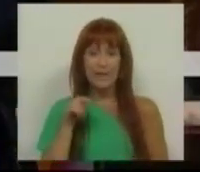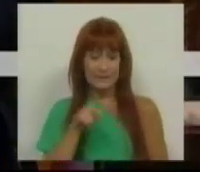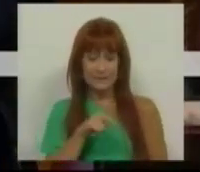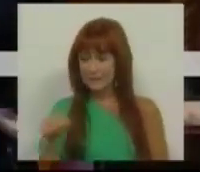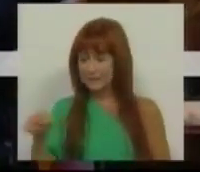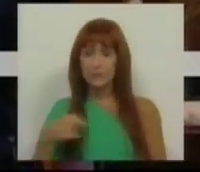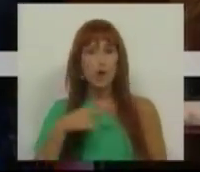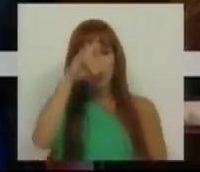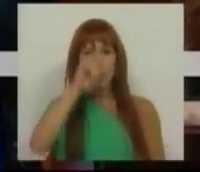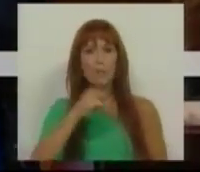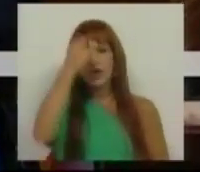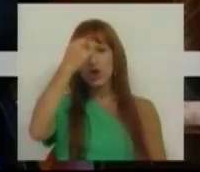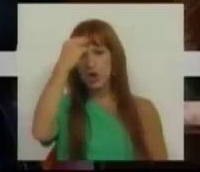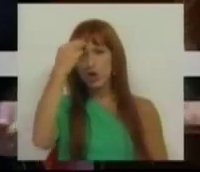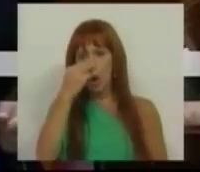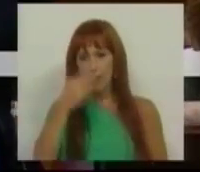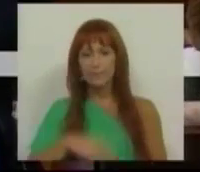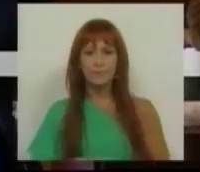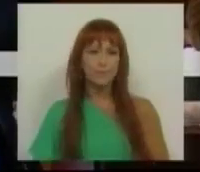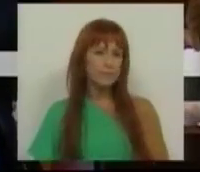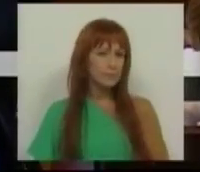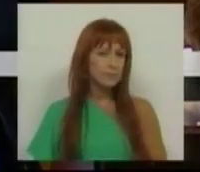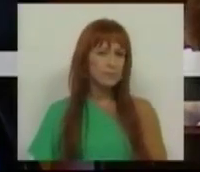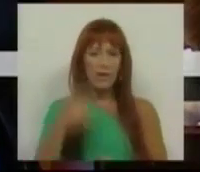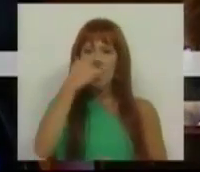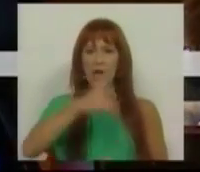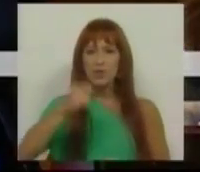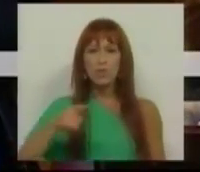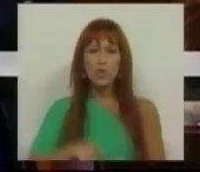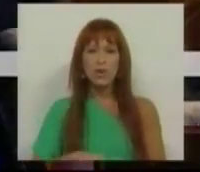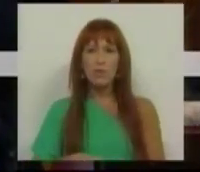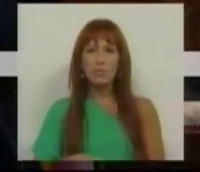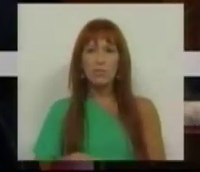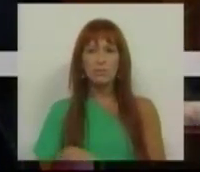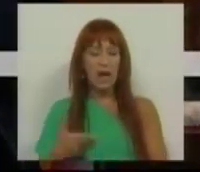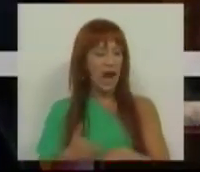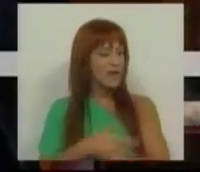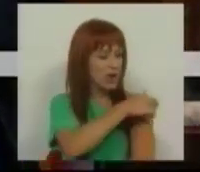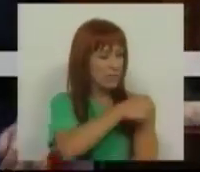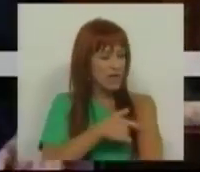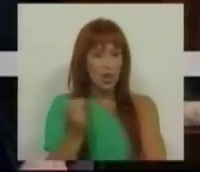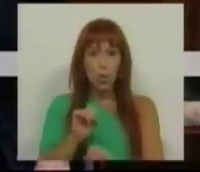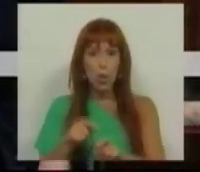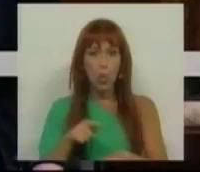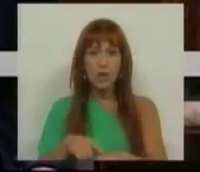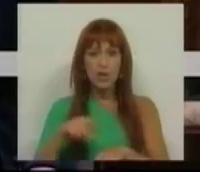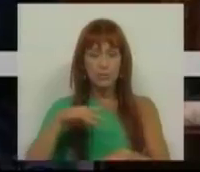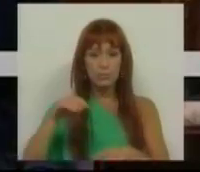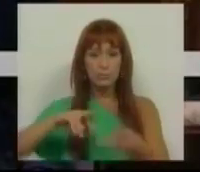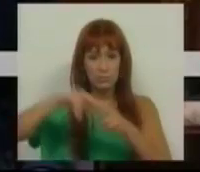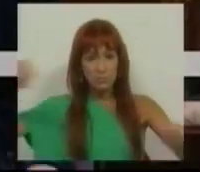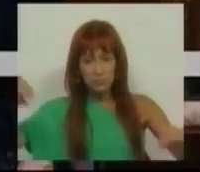sentido, recordamos a história. Os cidadãos também não tinham representação nas